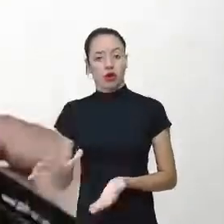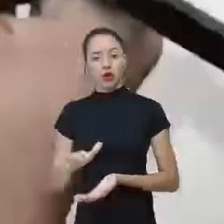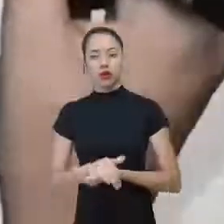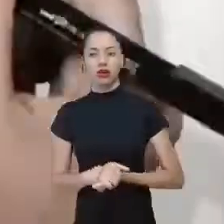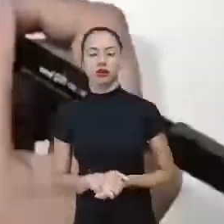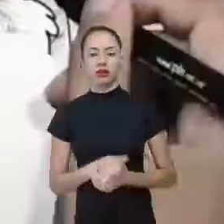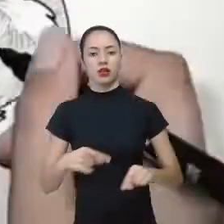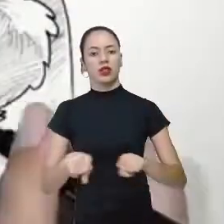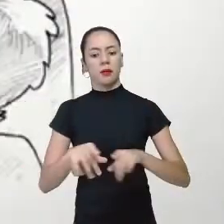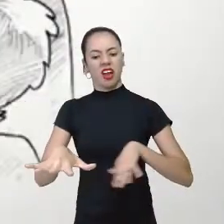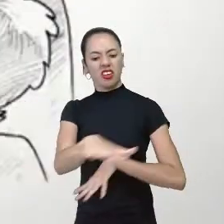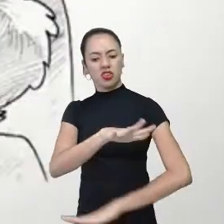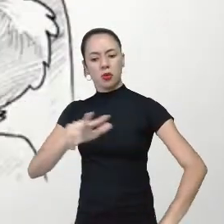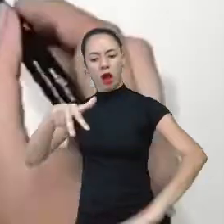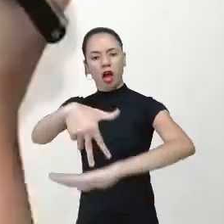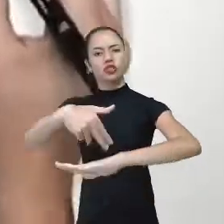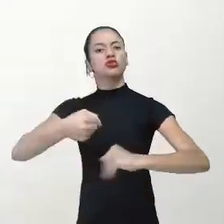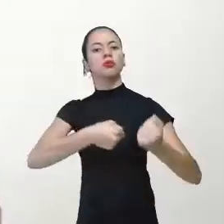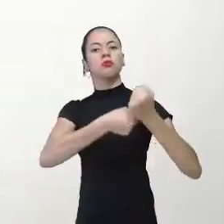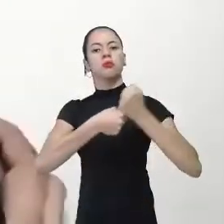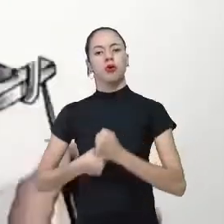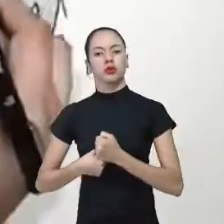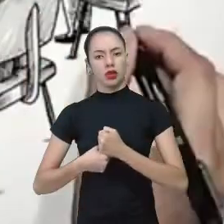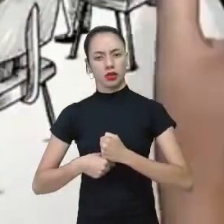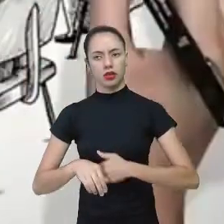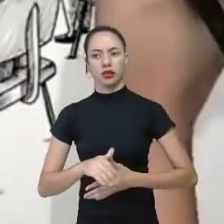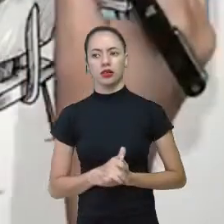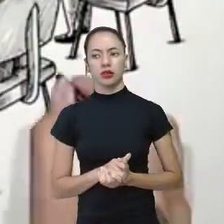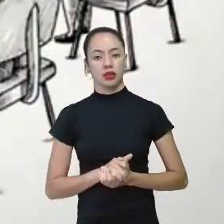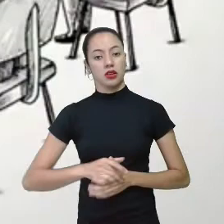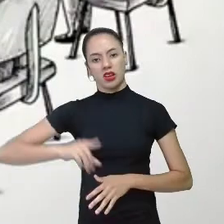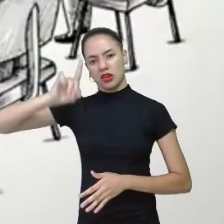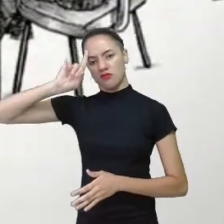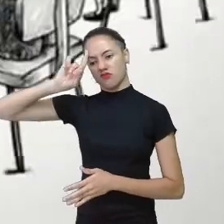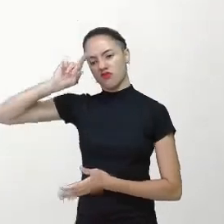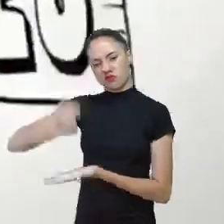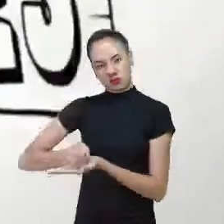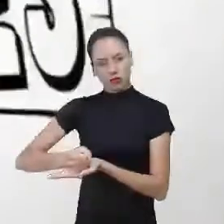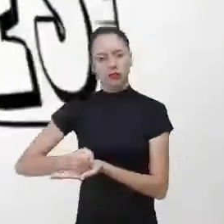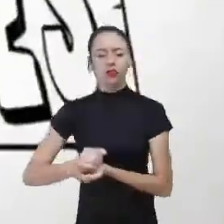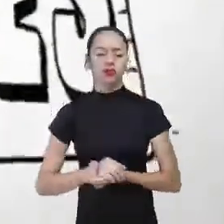Quando ocupam espaços de poder e decisão.